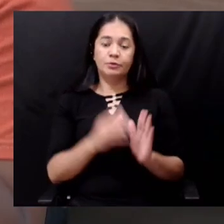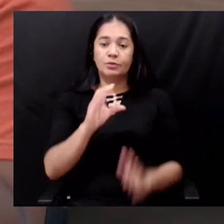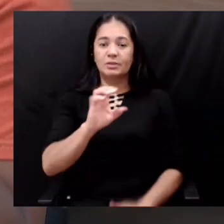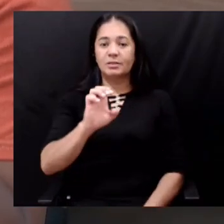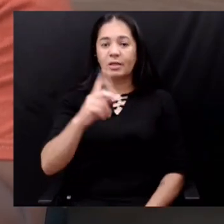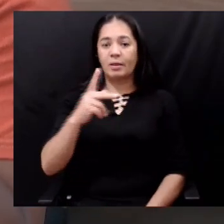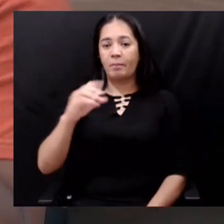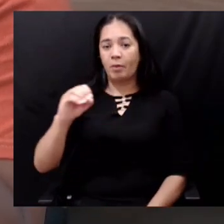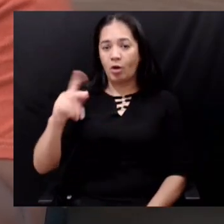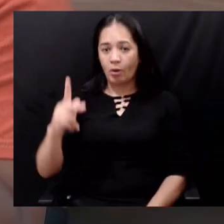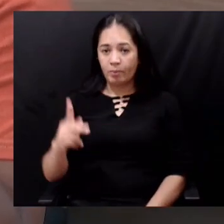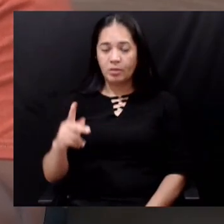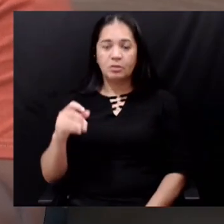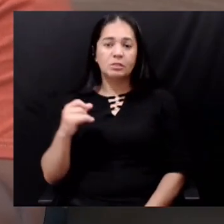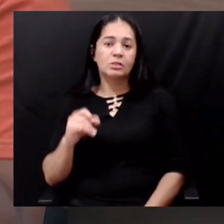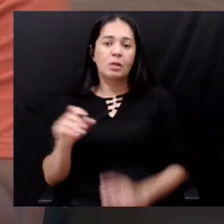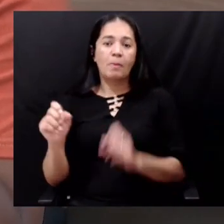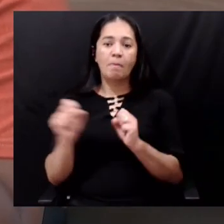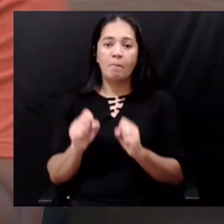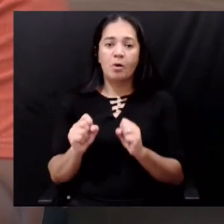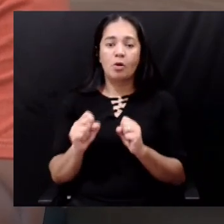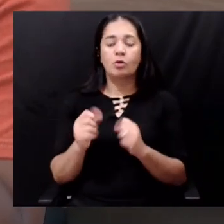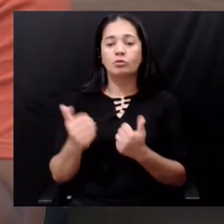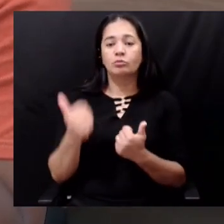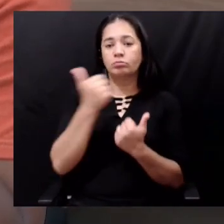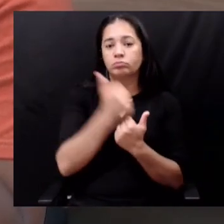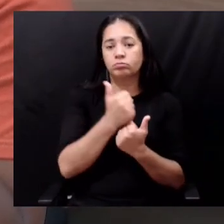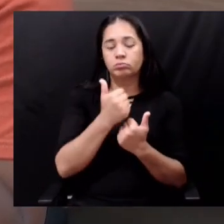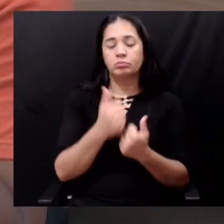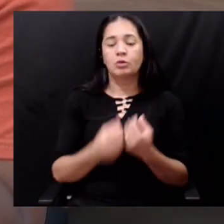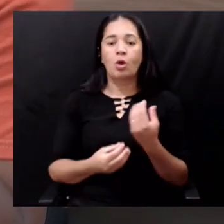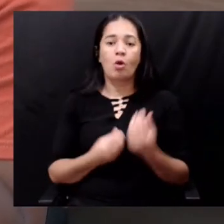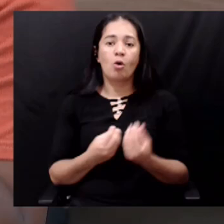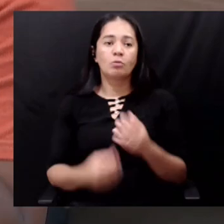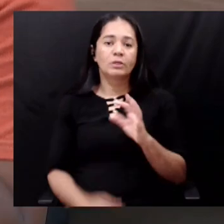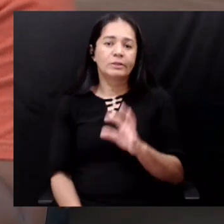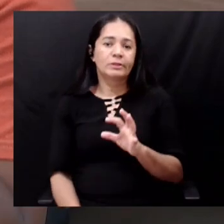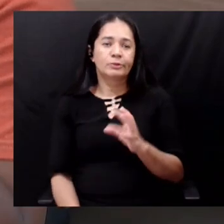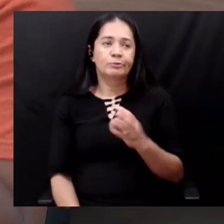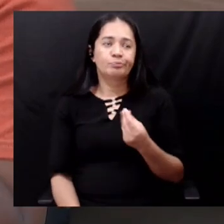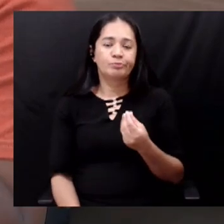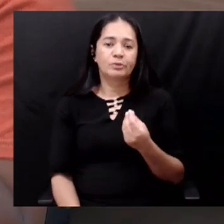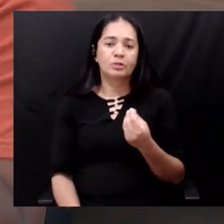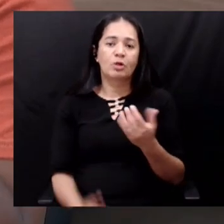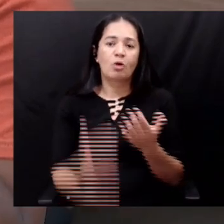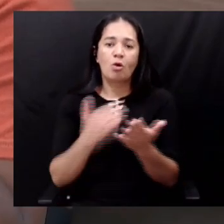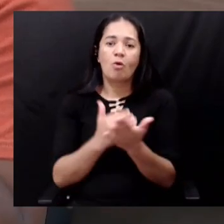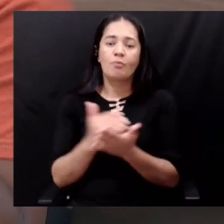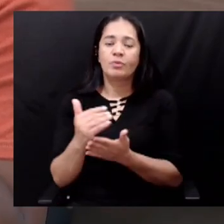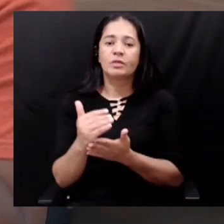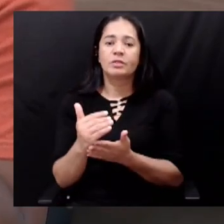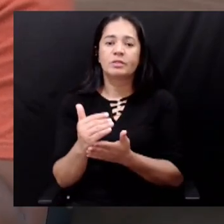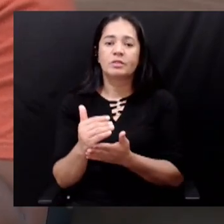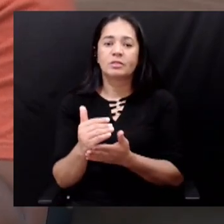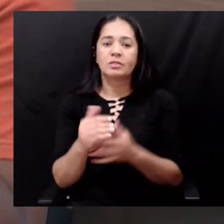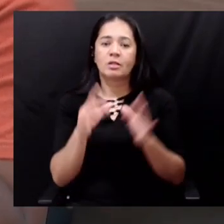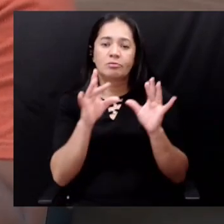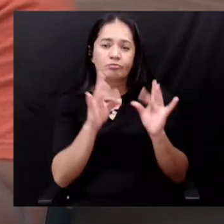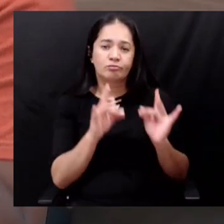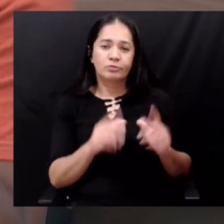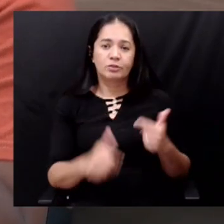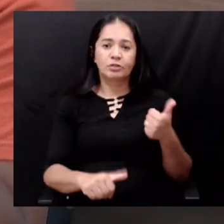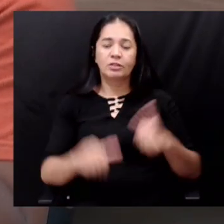ser sobreposto. Eu imagino que isso, obviamente, entrará no critério de avaliação, né? Mas eu quero saber